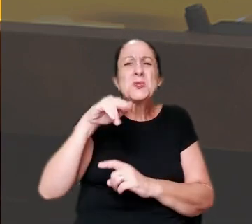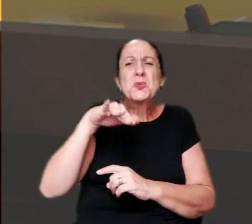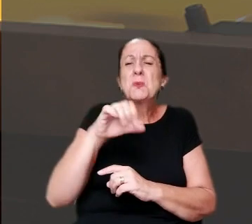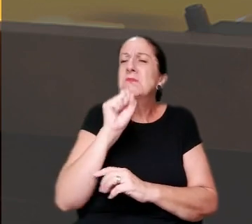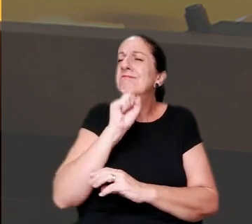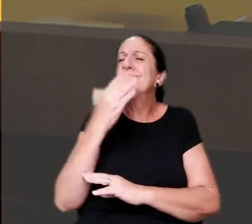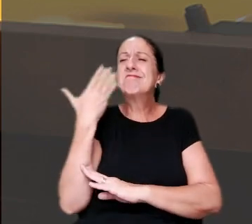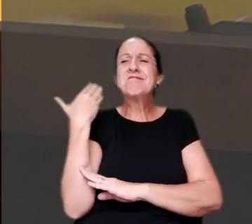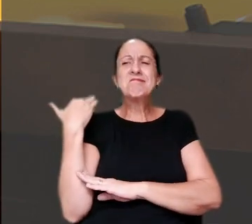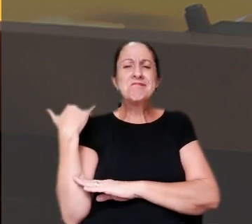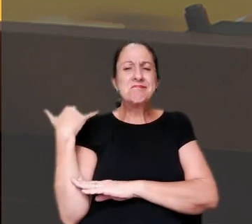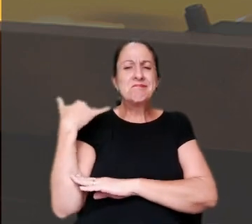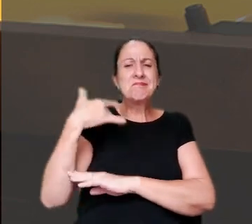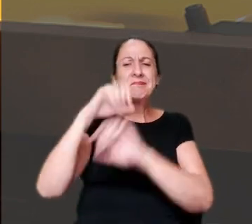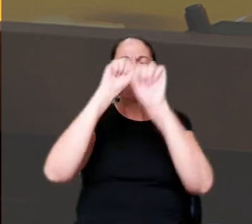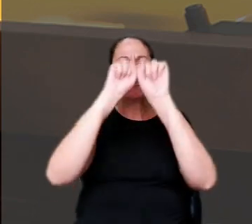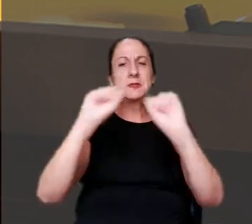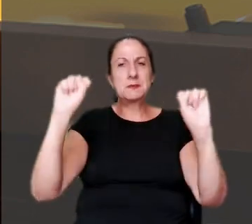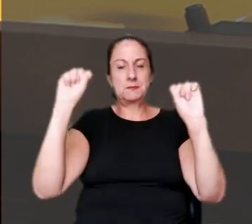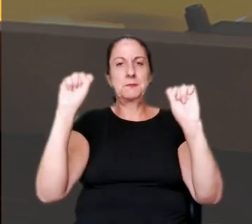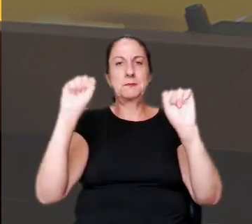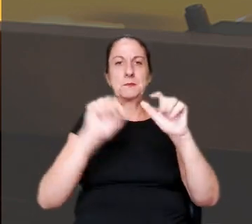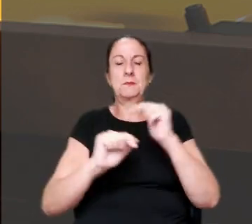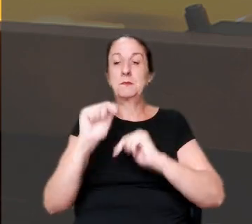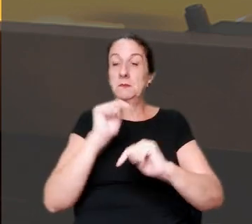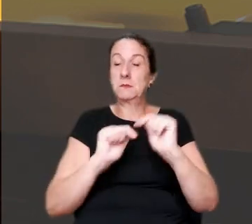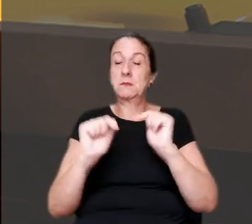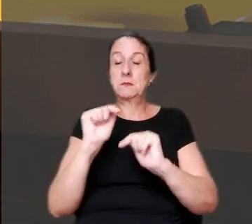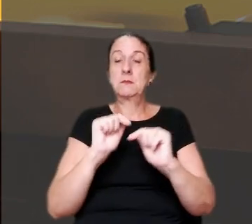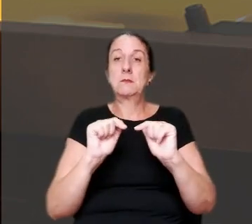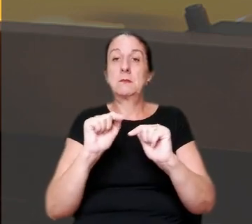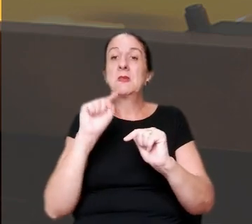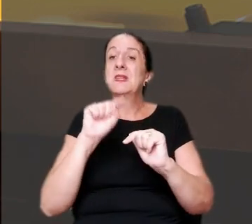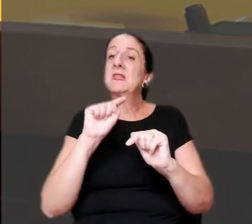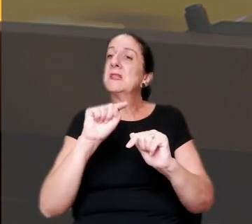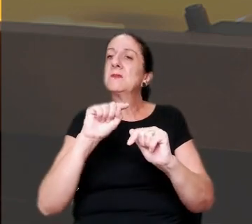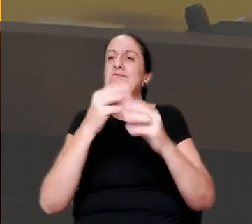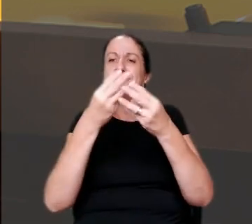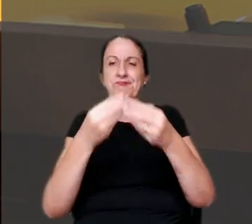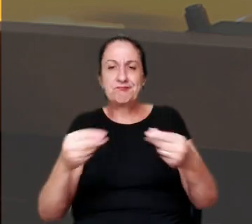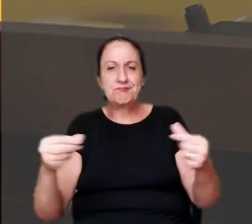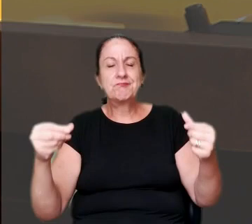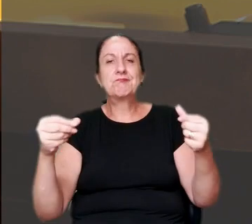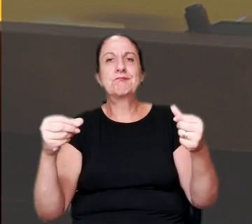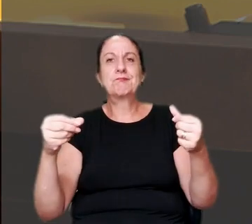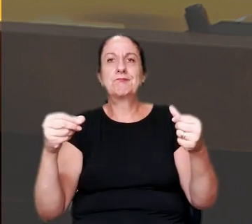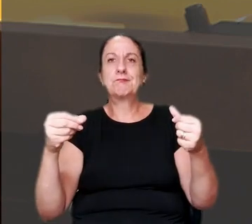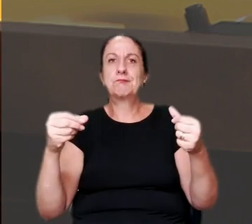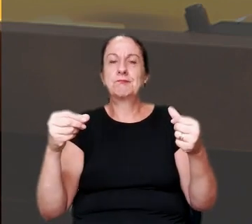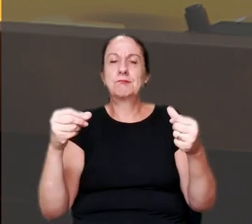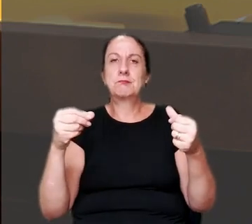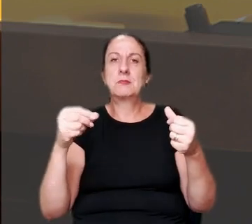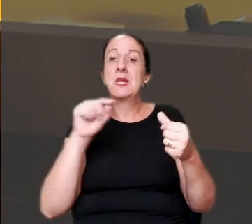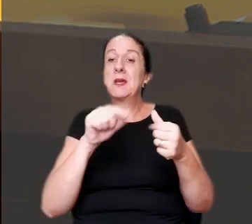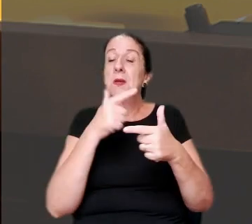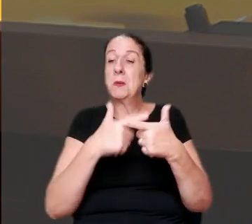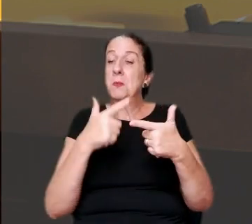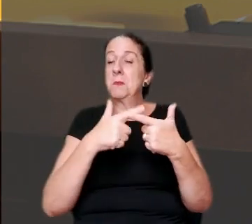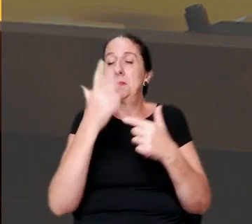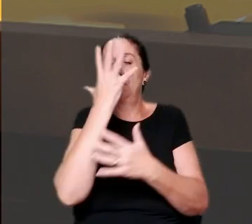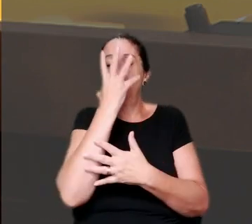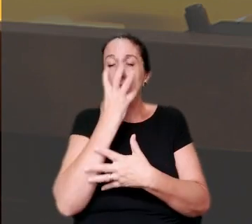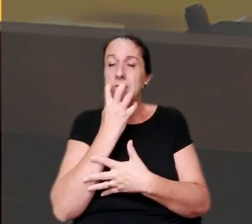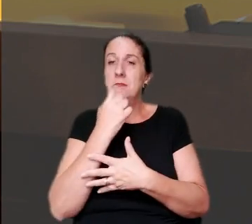súmulas antigas que o Tribunal Superior do Trabalho fixou e estão sendo derrubadas. Tá? É